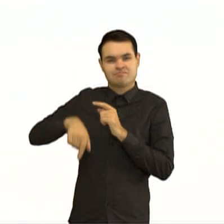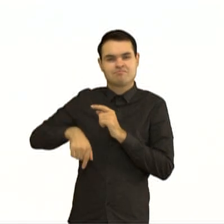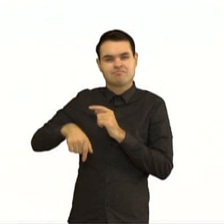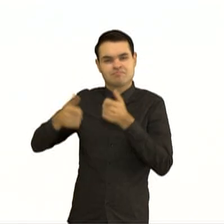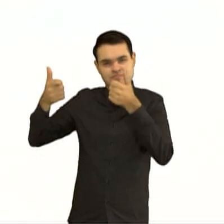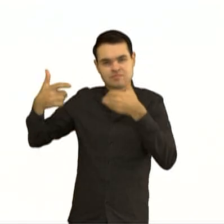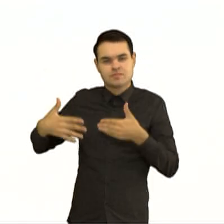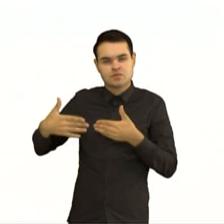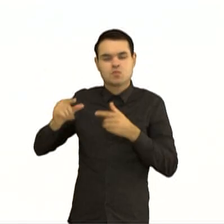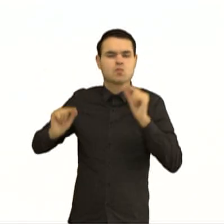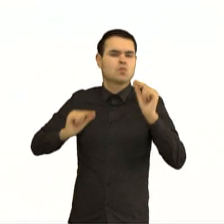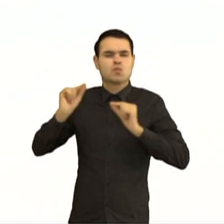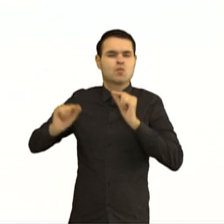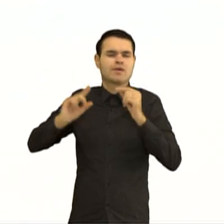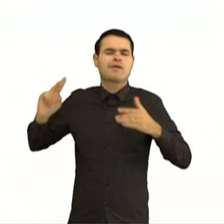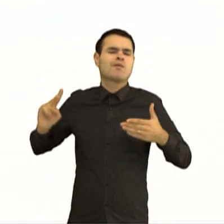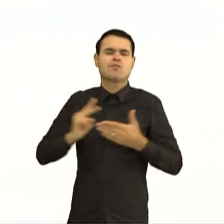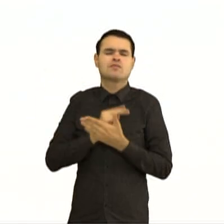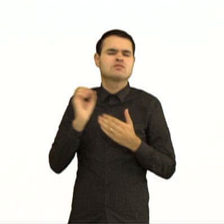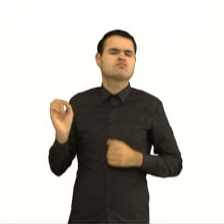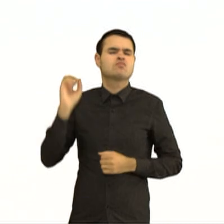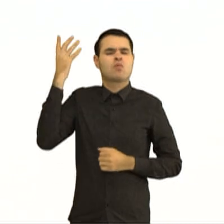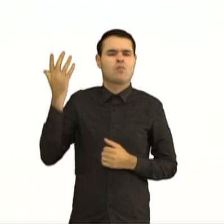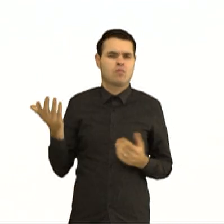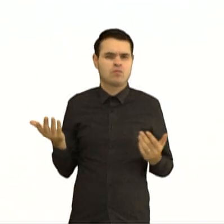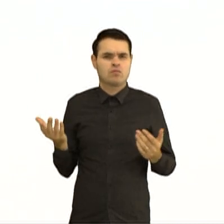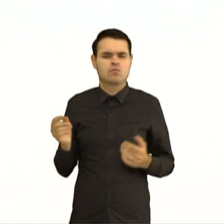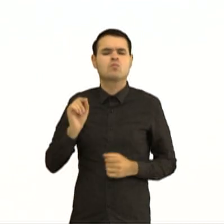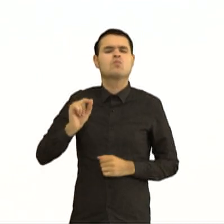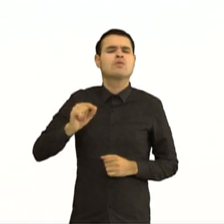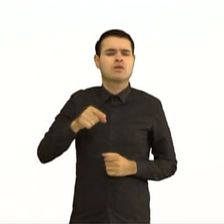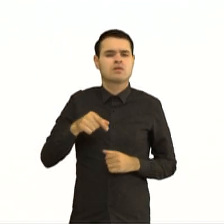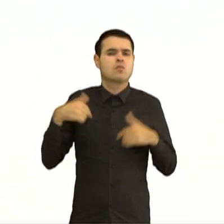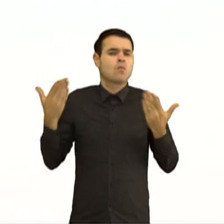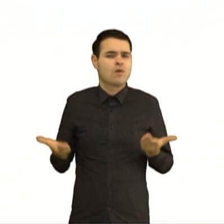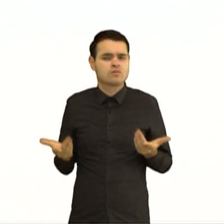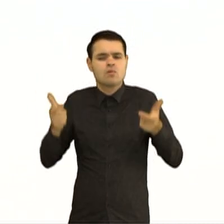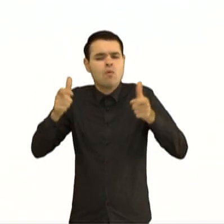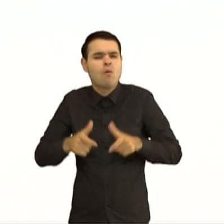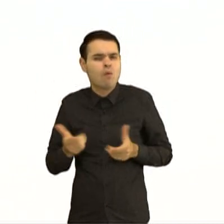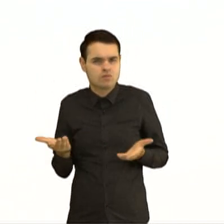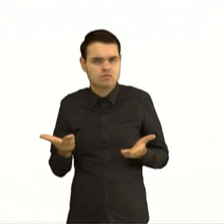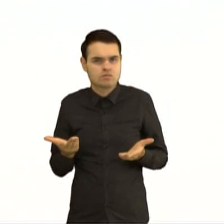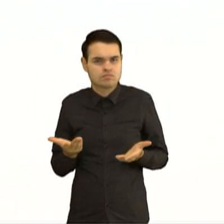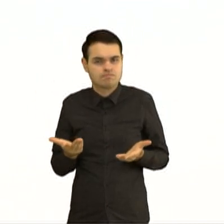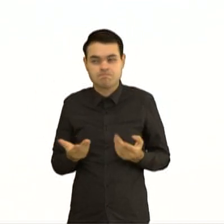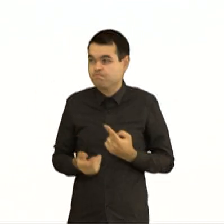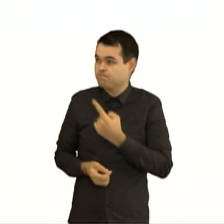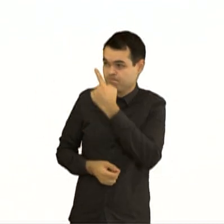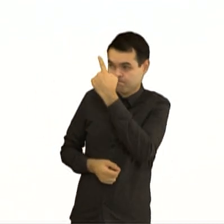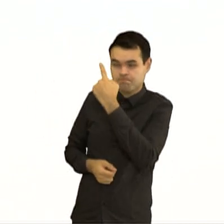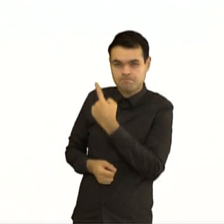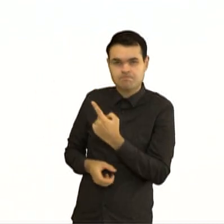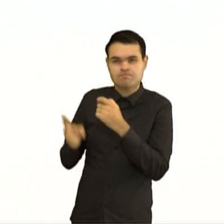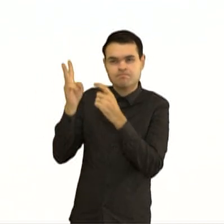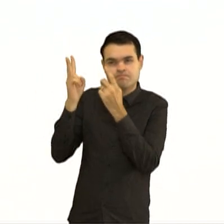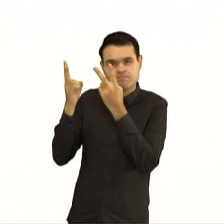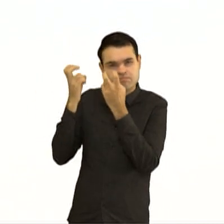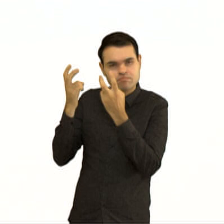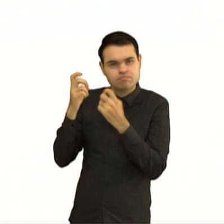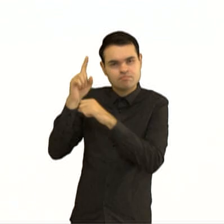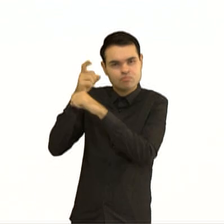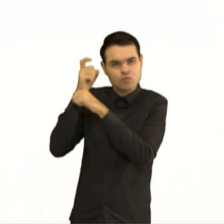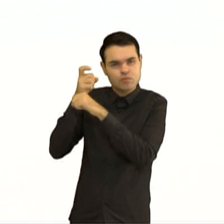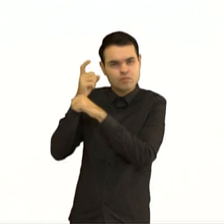escreva o que aconteceu, com quem, quando, onde. Então, aqui você vai localizar no